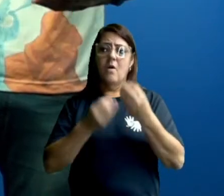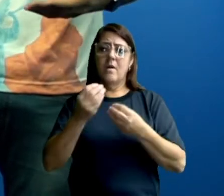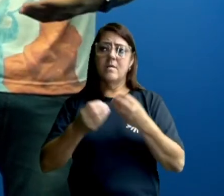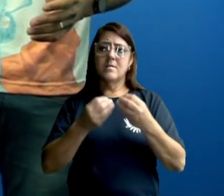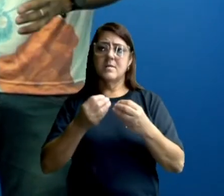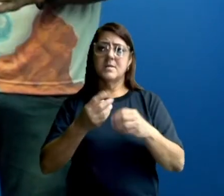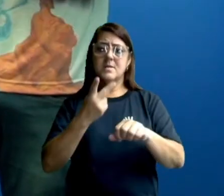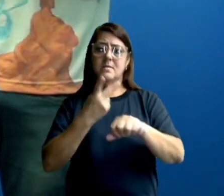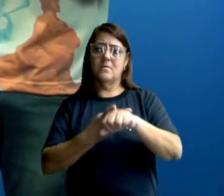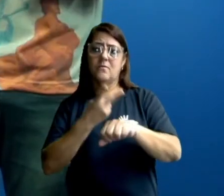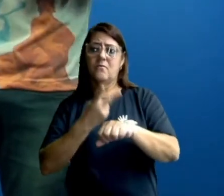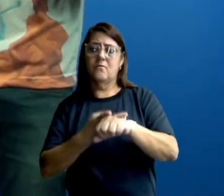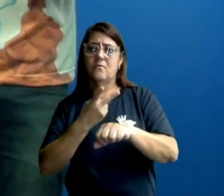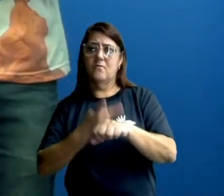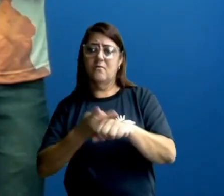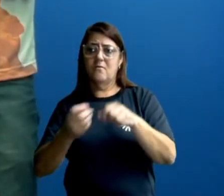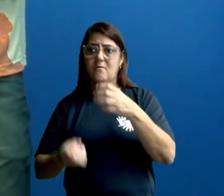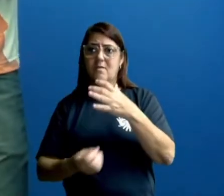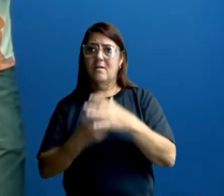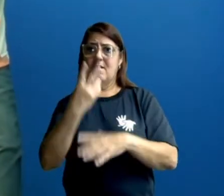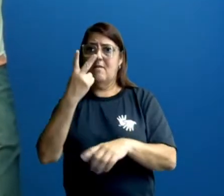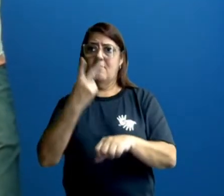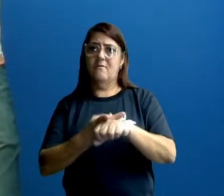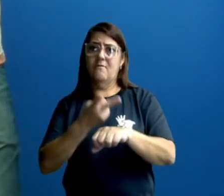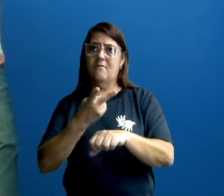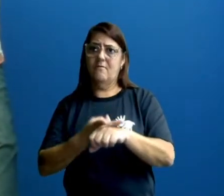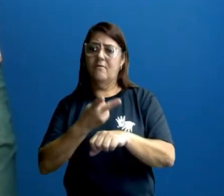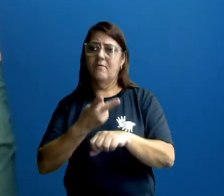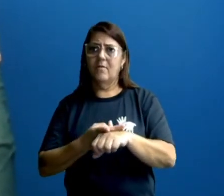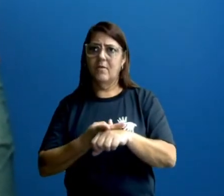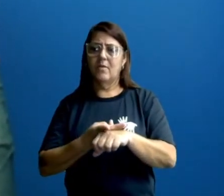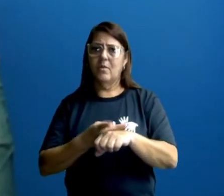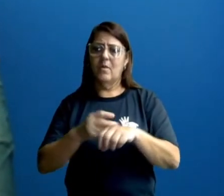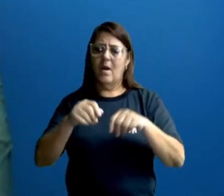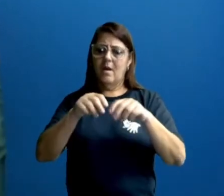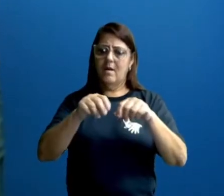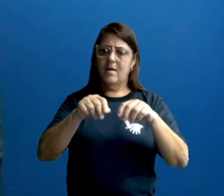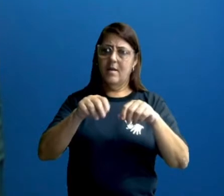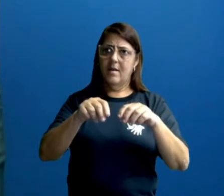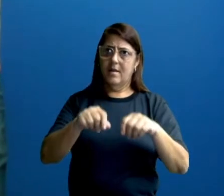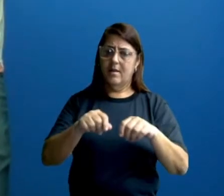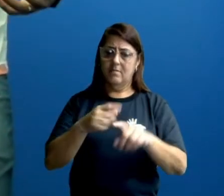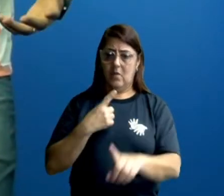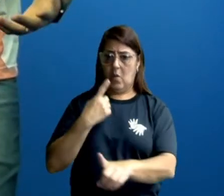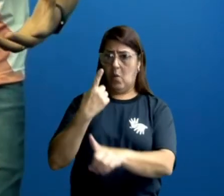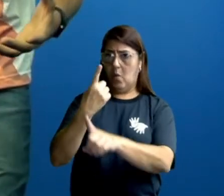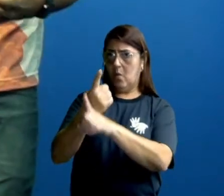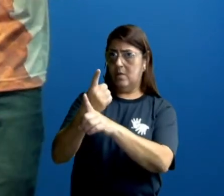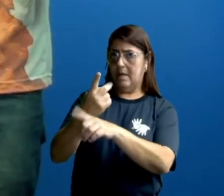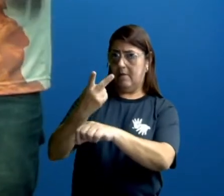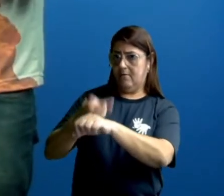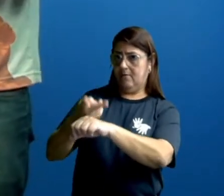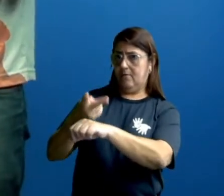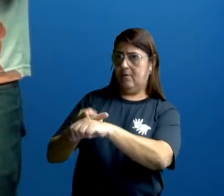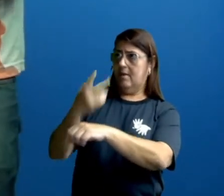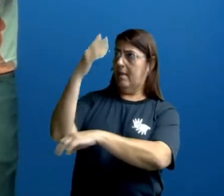do vidro, tá certo? O vidro, uma das matérias-primas dele é a areia, né? A gente não vai encontrar uma peça de vidro na natureza, a gente não